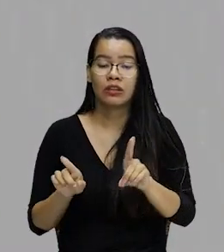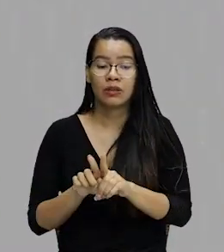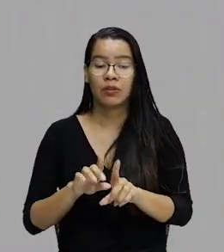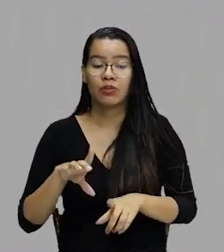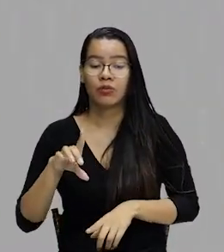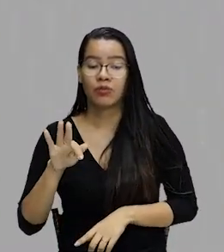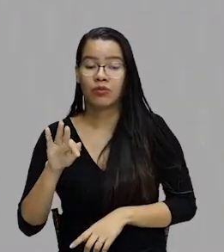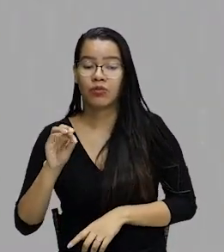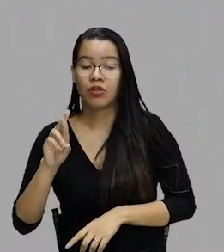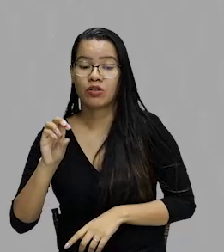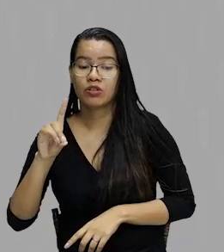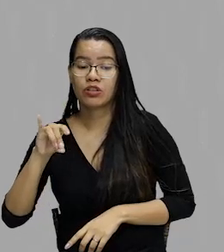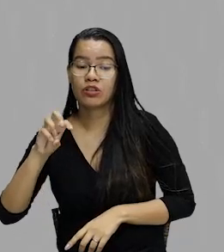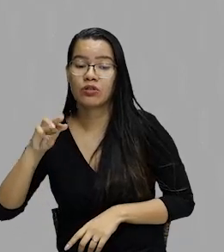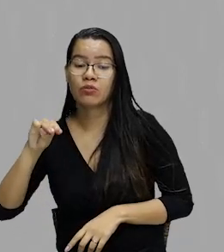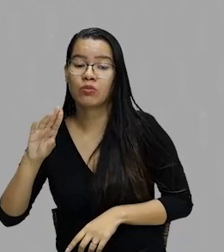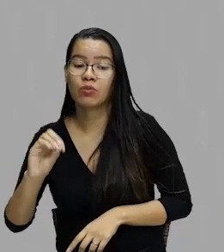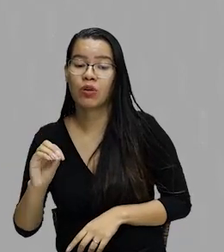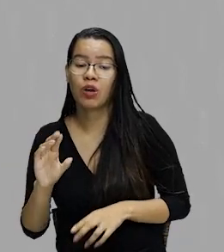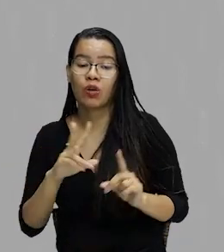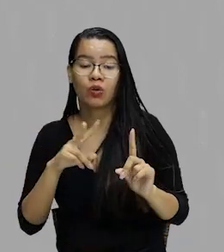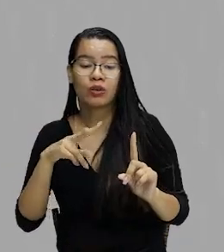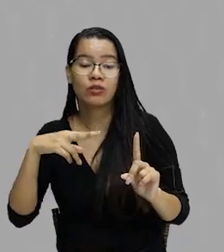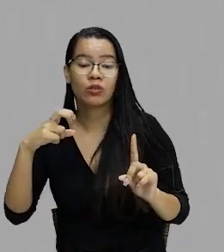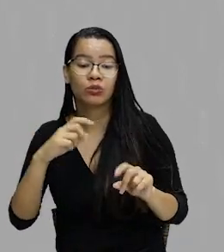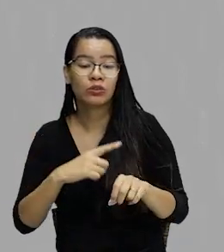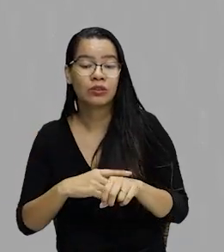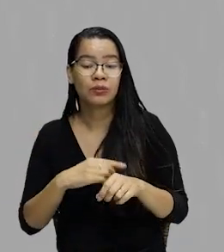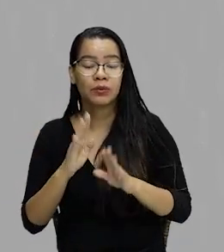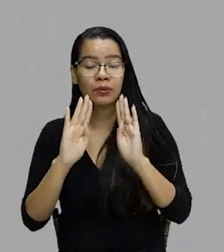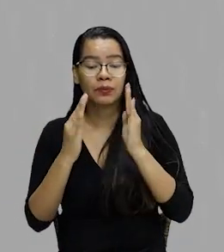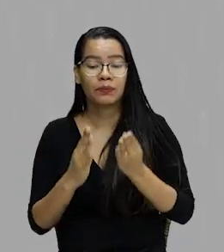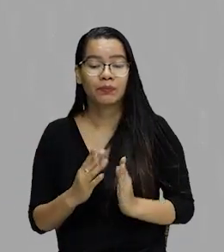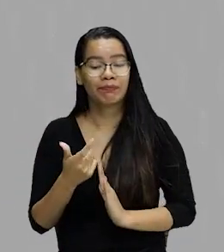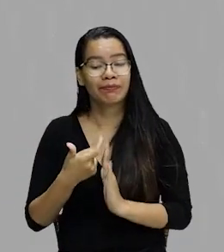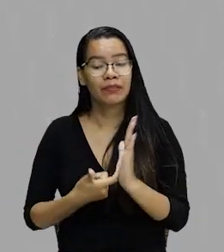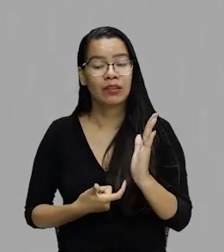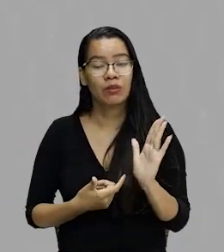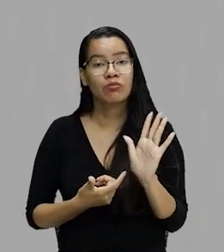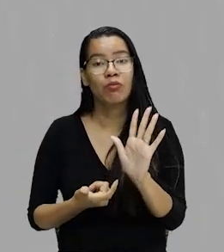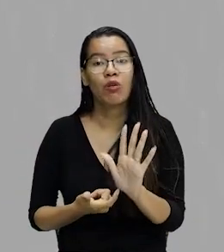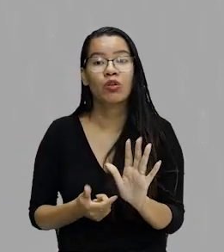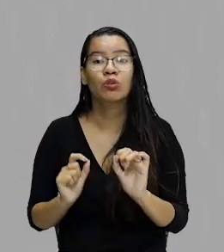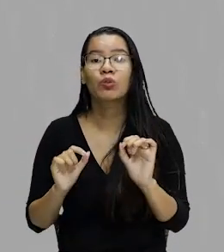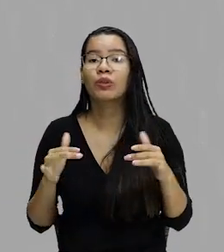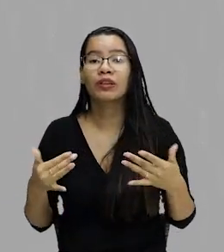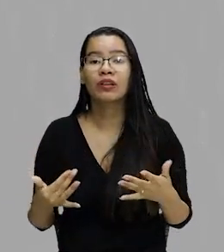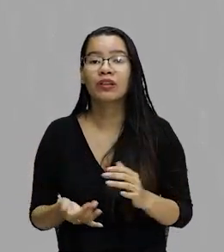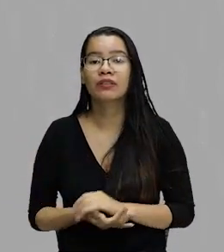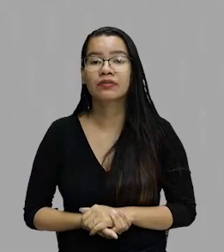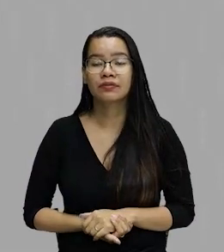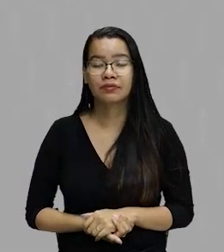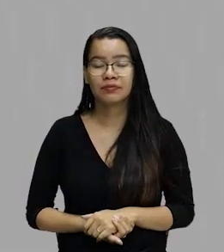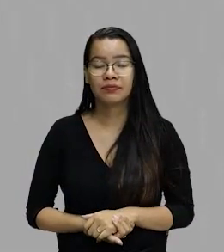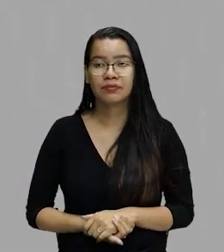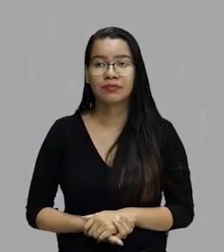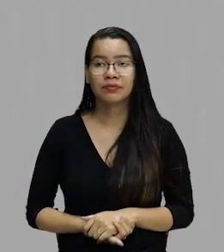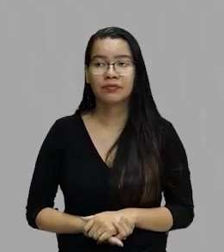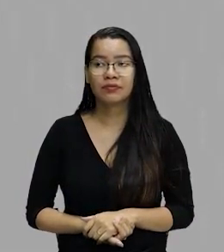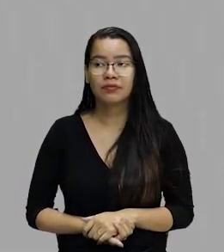era repetitivo, que tinha ali um extremo controle sobre a prática e sobre a execução de